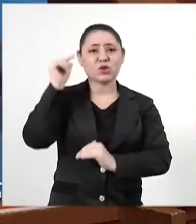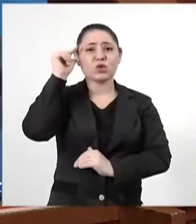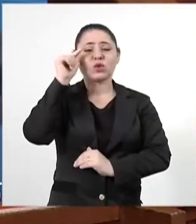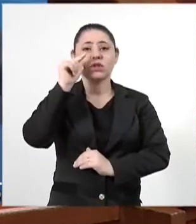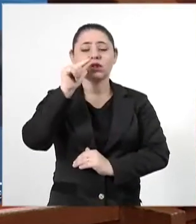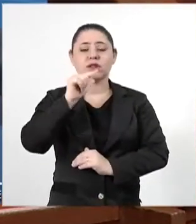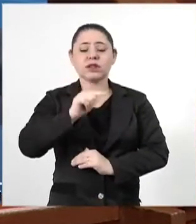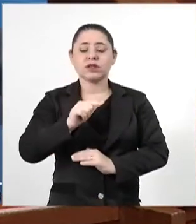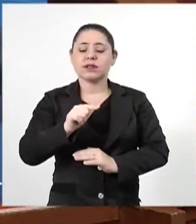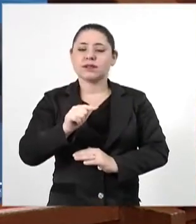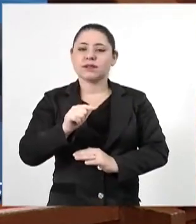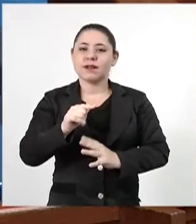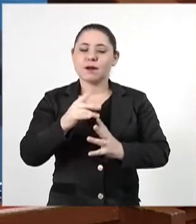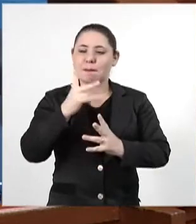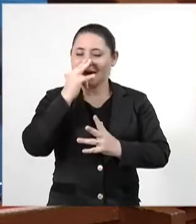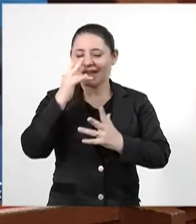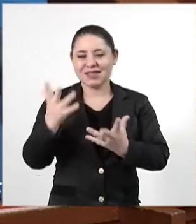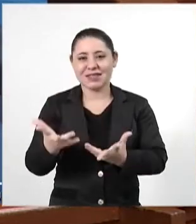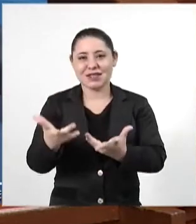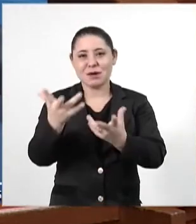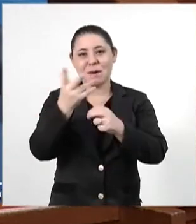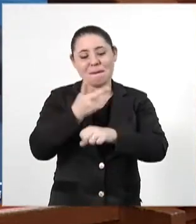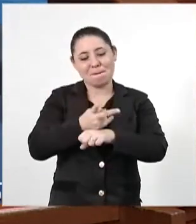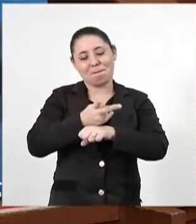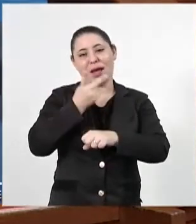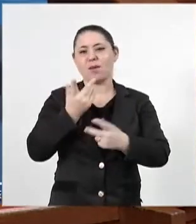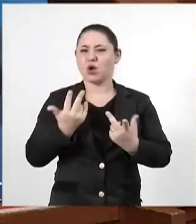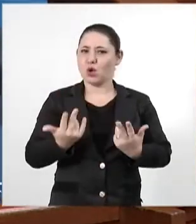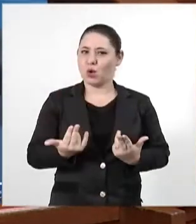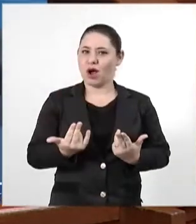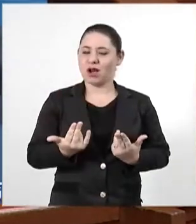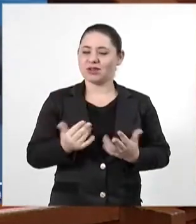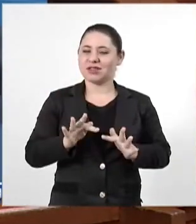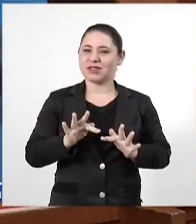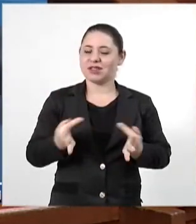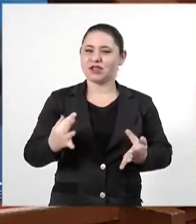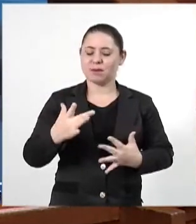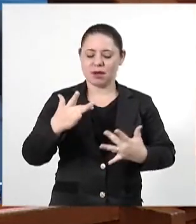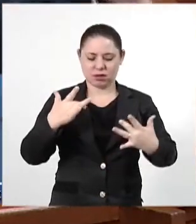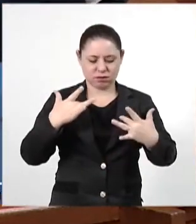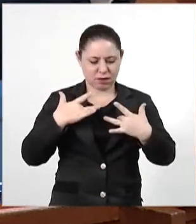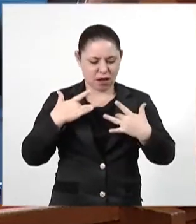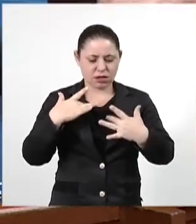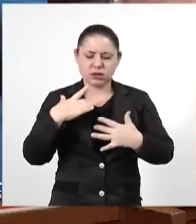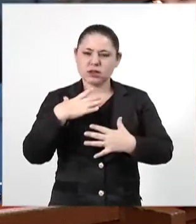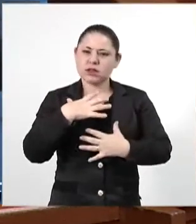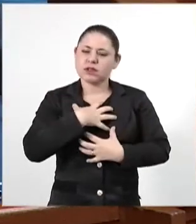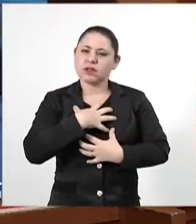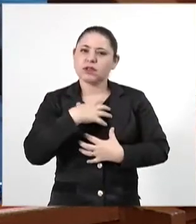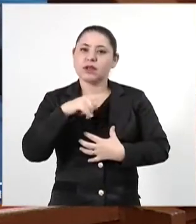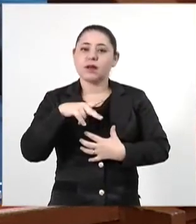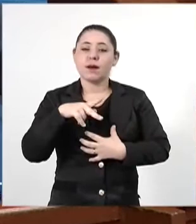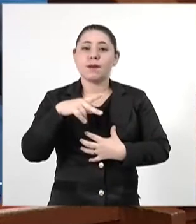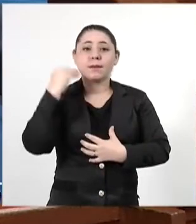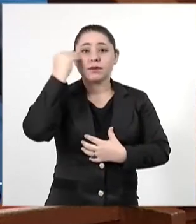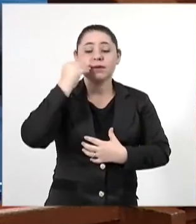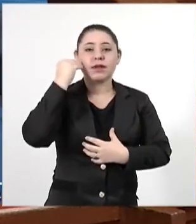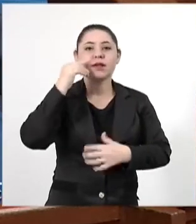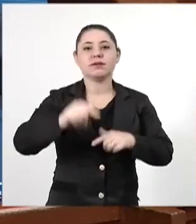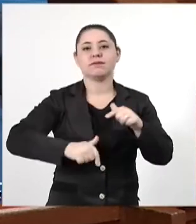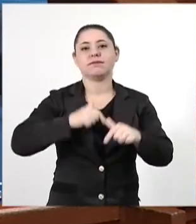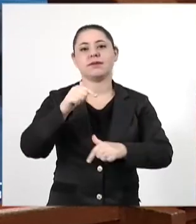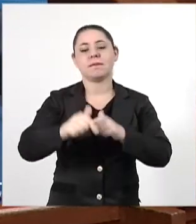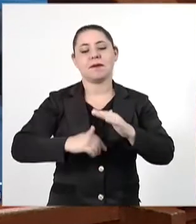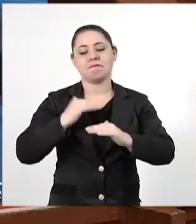recebe como recompensa, que não é financeira, mas é espiritual, não é? Do trabalho e da experiência,